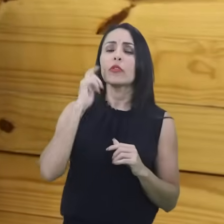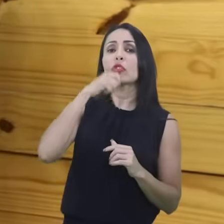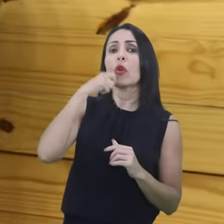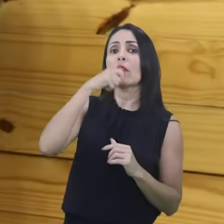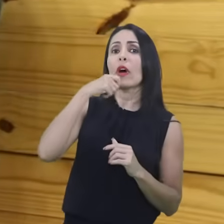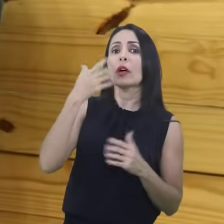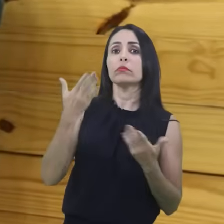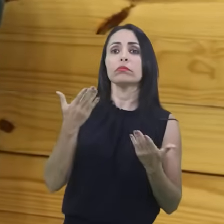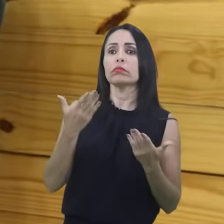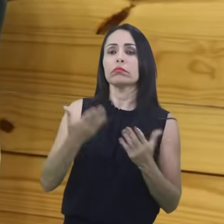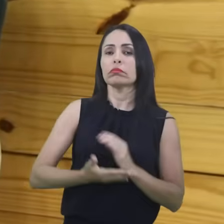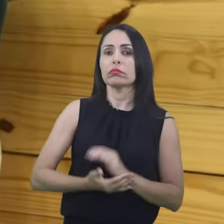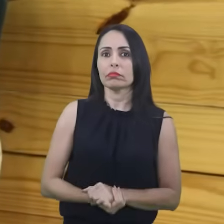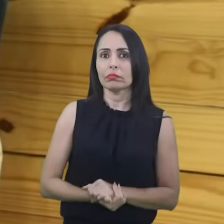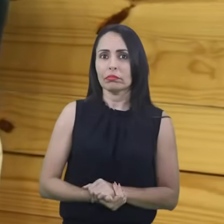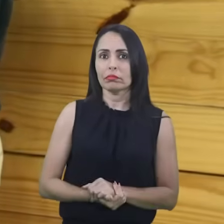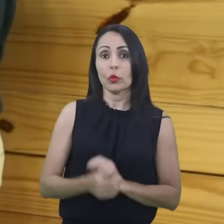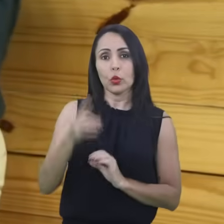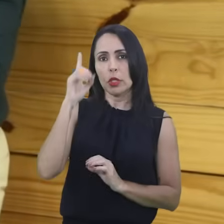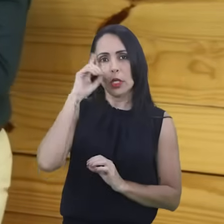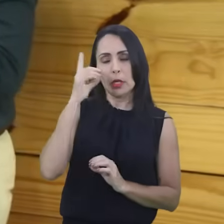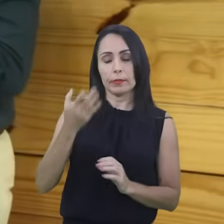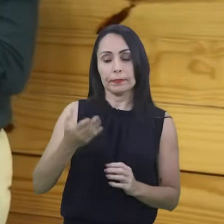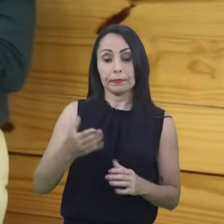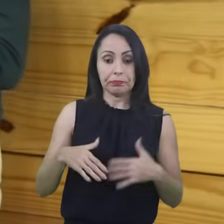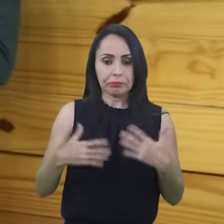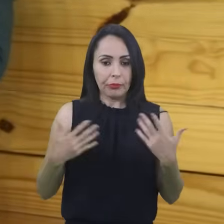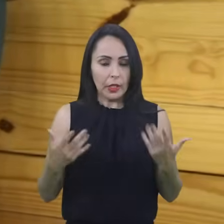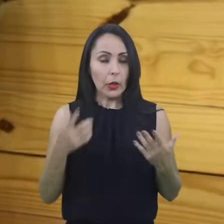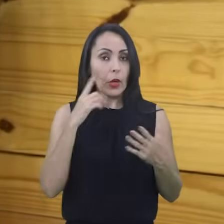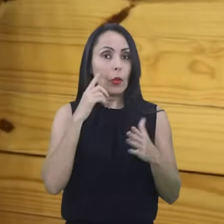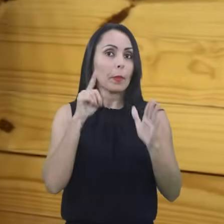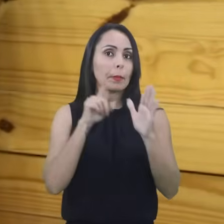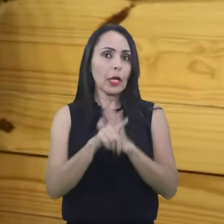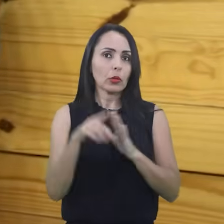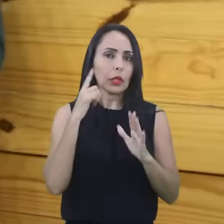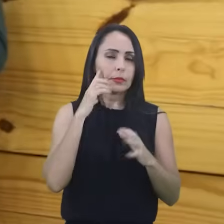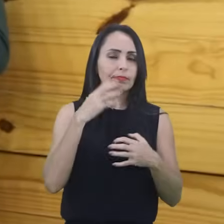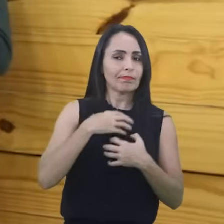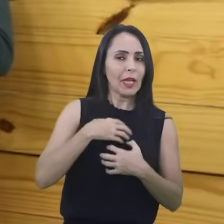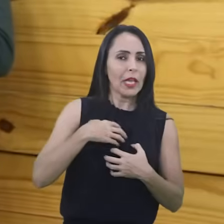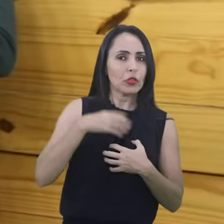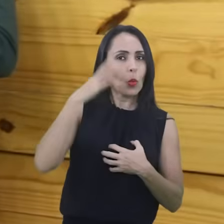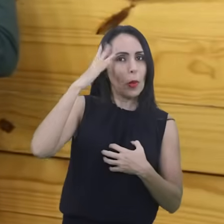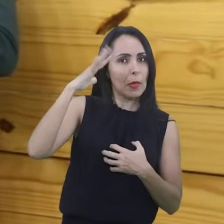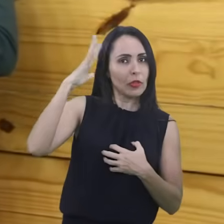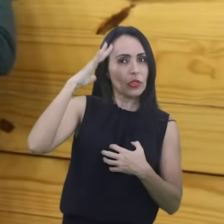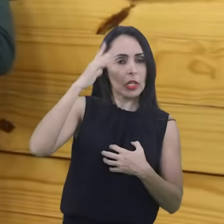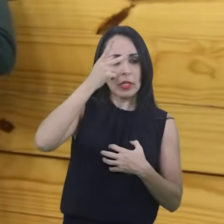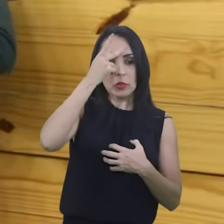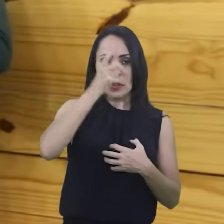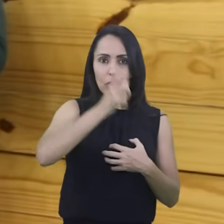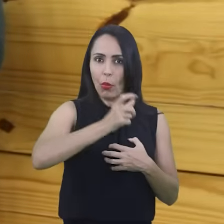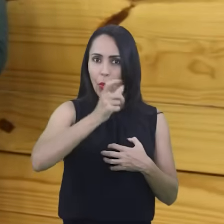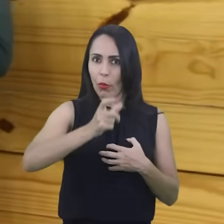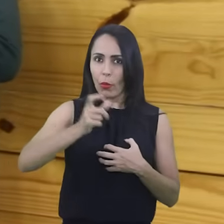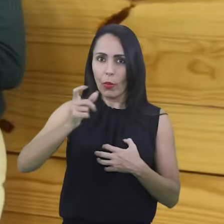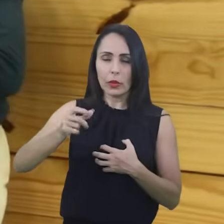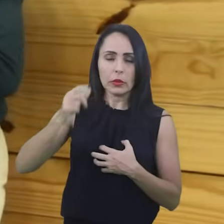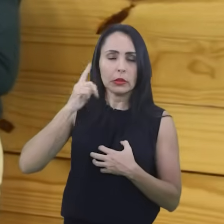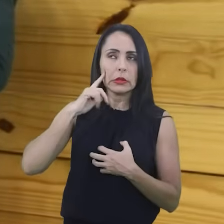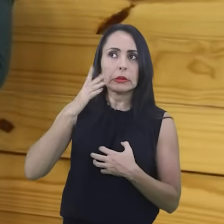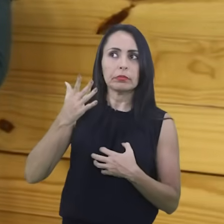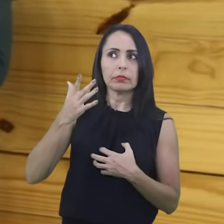escovar meus dentes? Veja bem, isso é uma pergunta que mexe, né, com o imaginário de muitas pessoas, né? Há